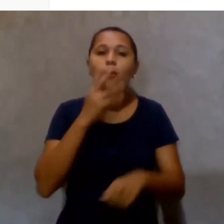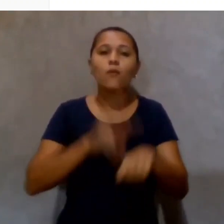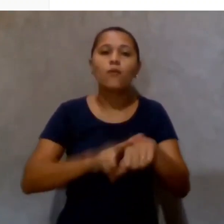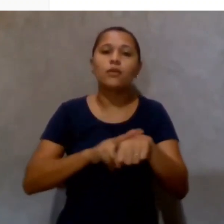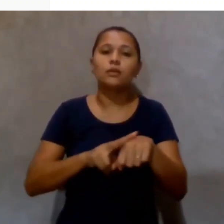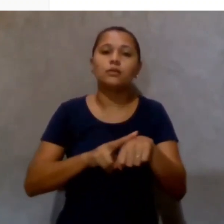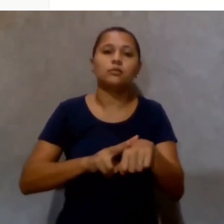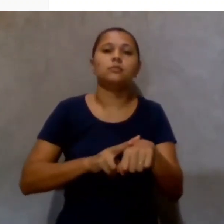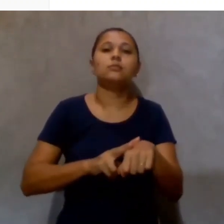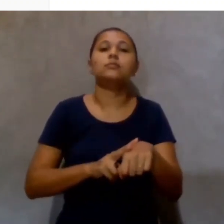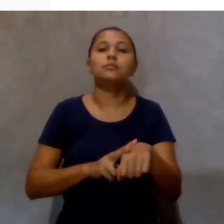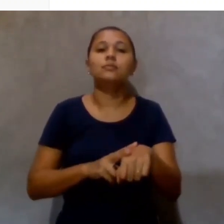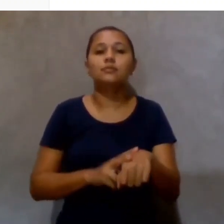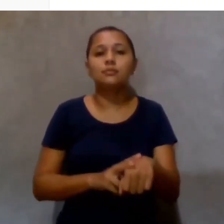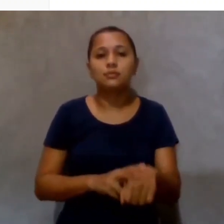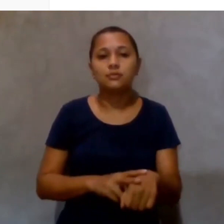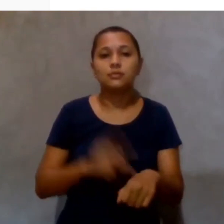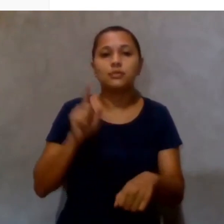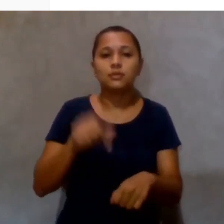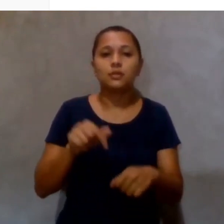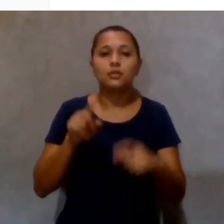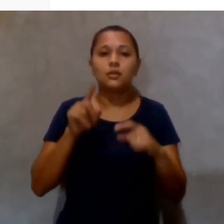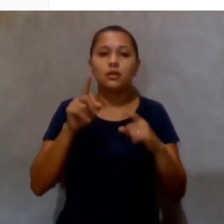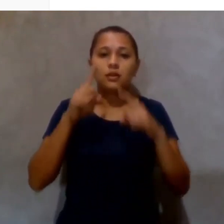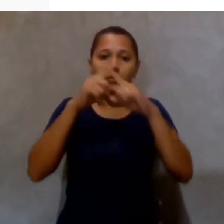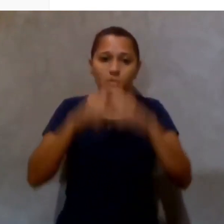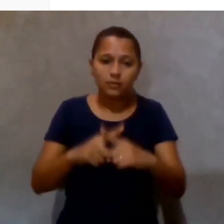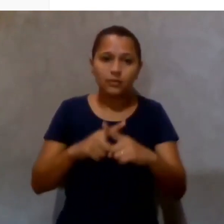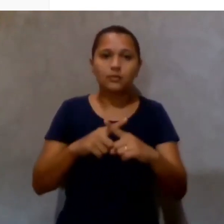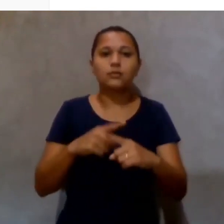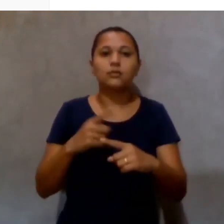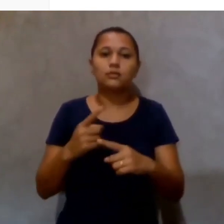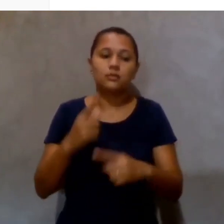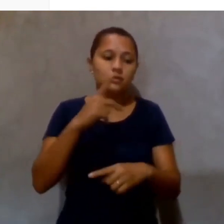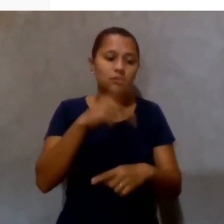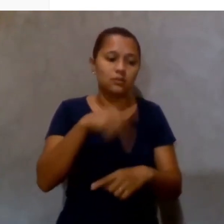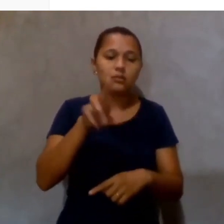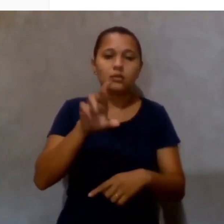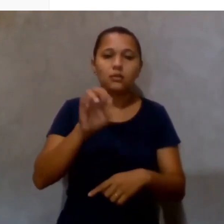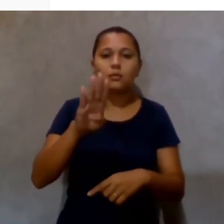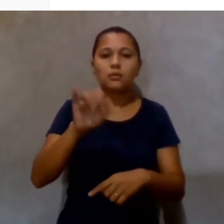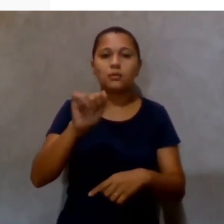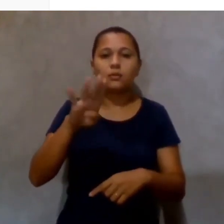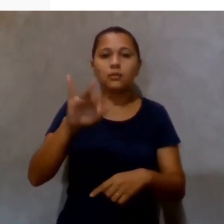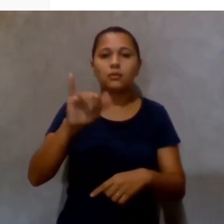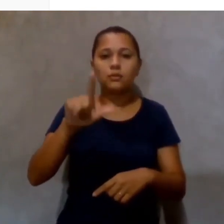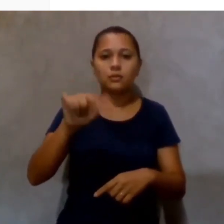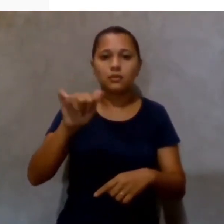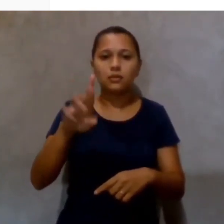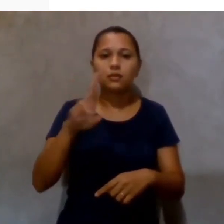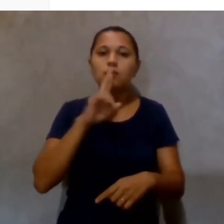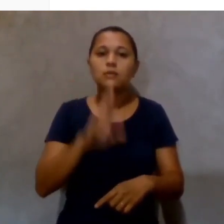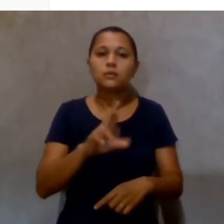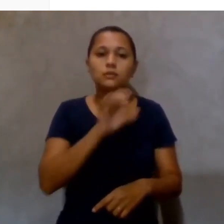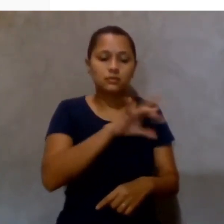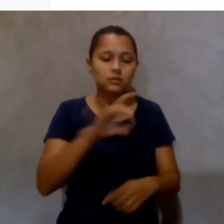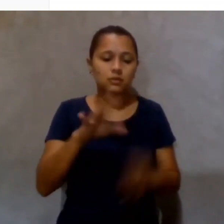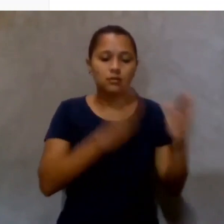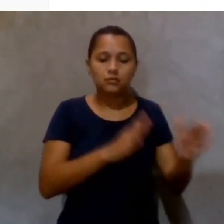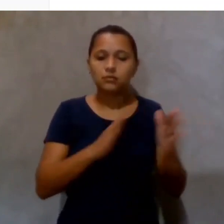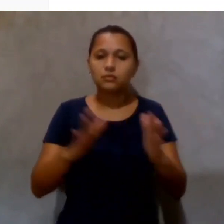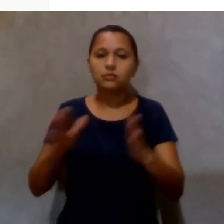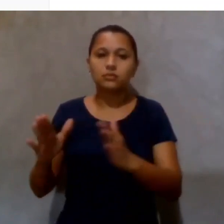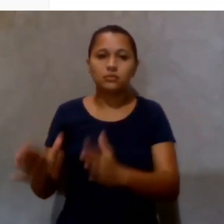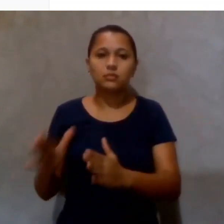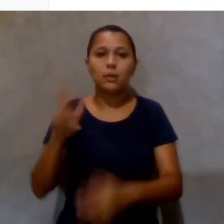essa probabilidade vai ser o produto das probabilidades ou dos resultados obtidos em cada etapa, nas etapas